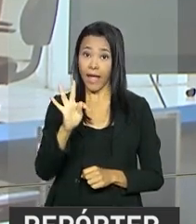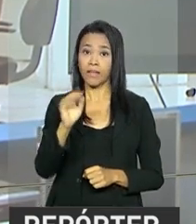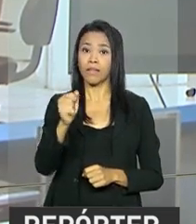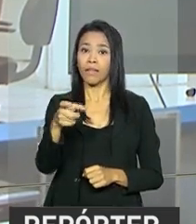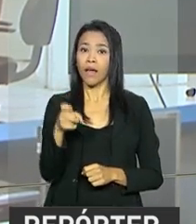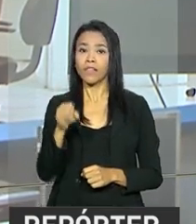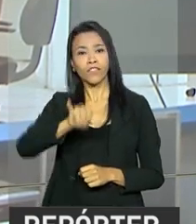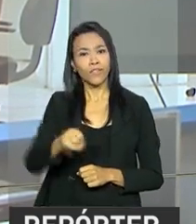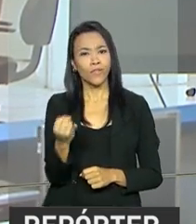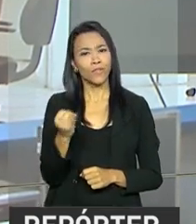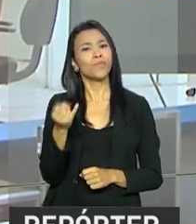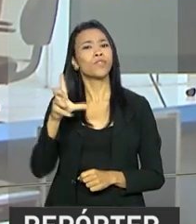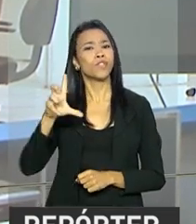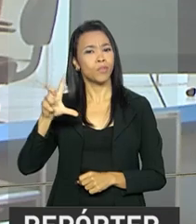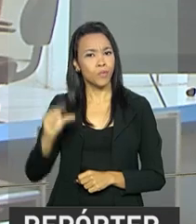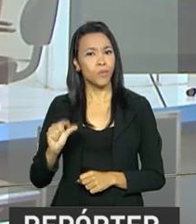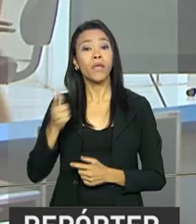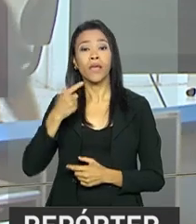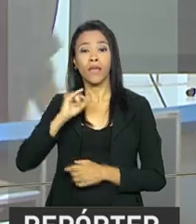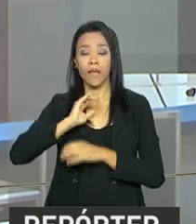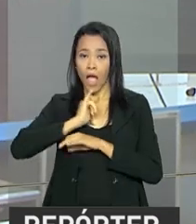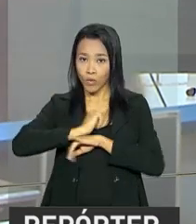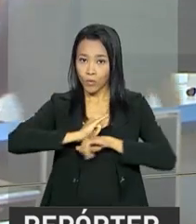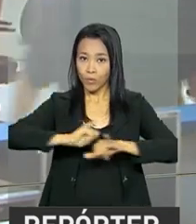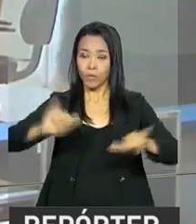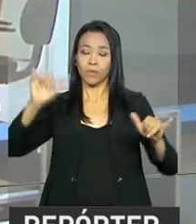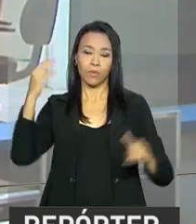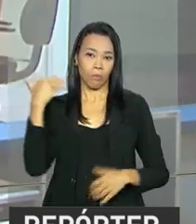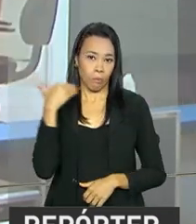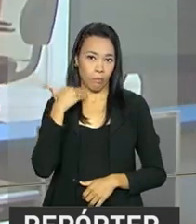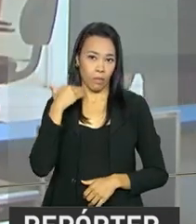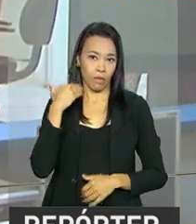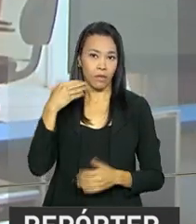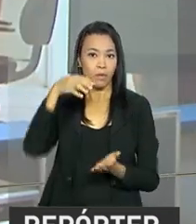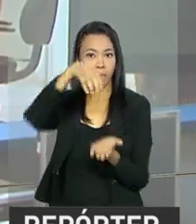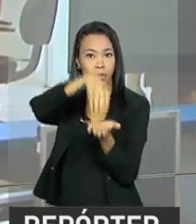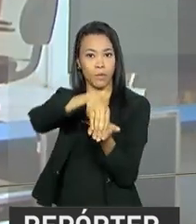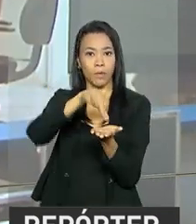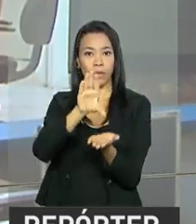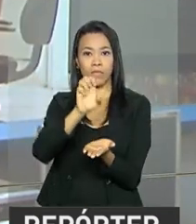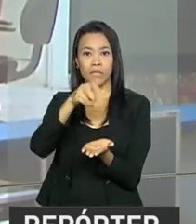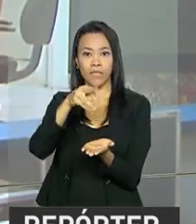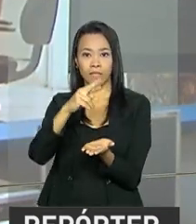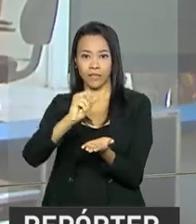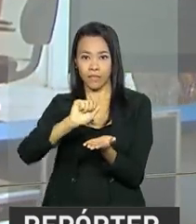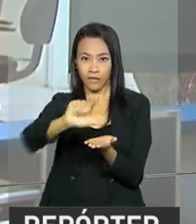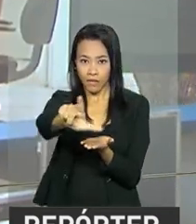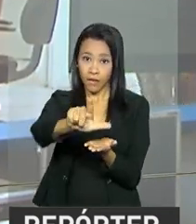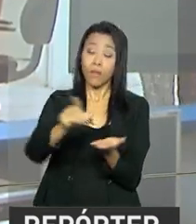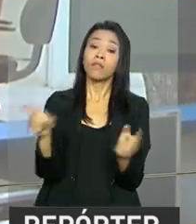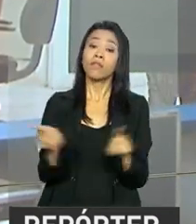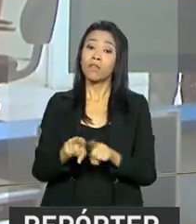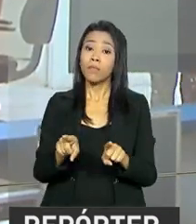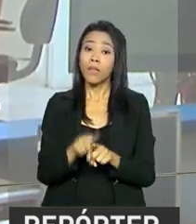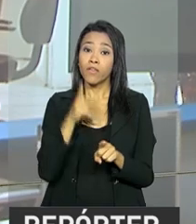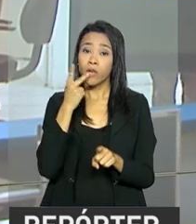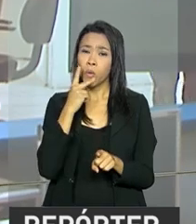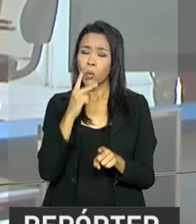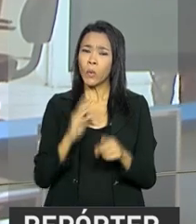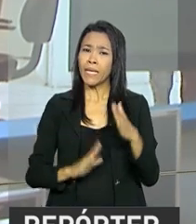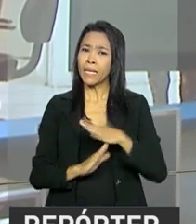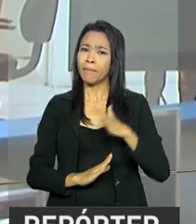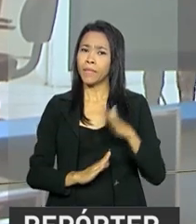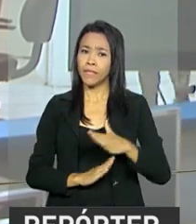anunciada recentemente pelo banco central e além da redução nos juros a caixa diminuiu também o limite mínimo de